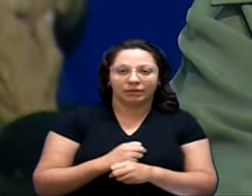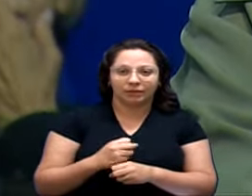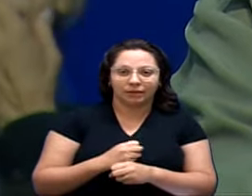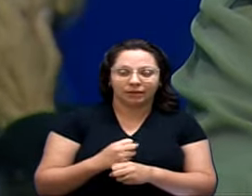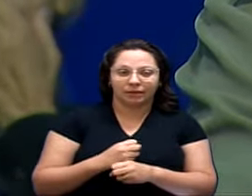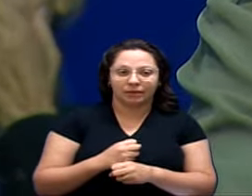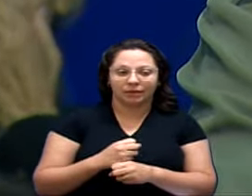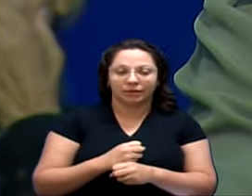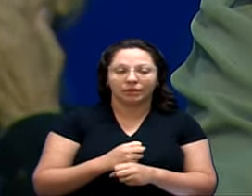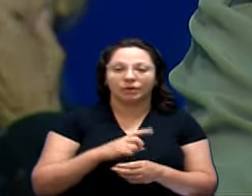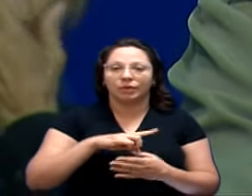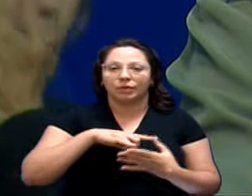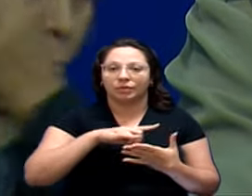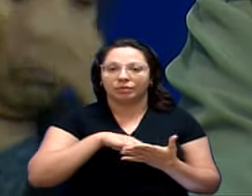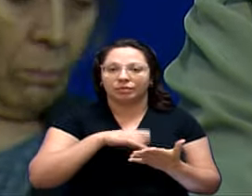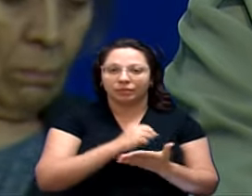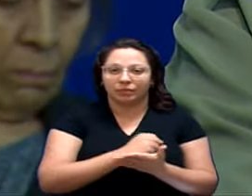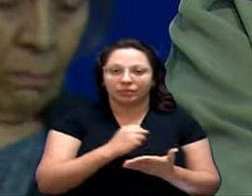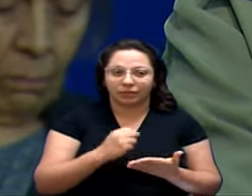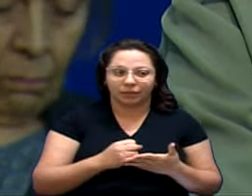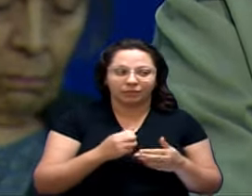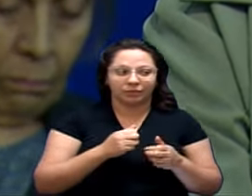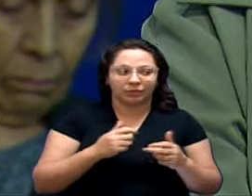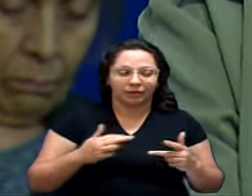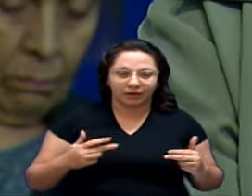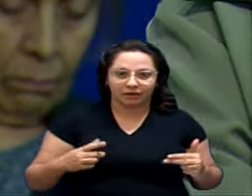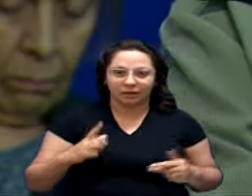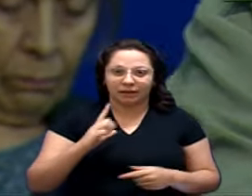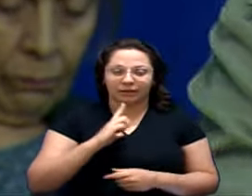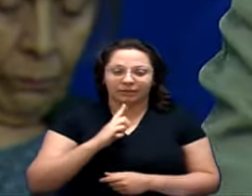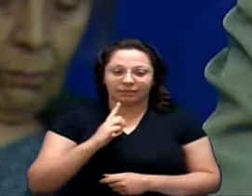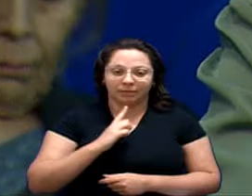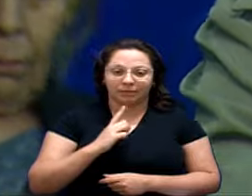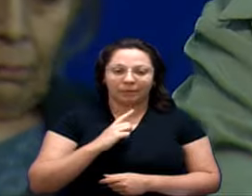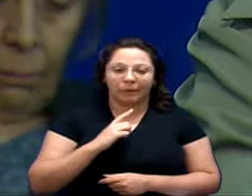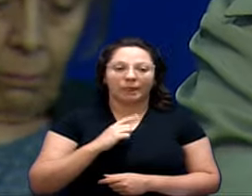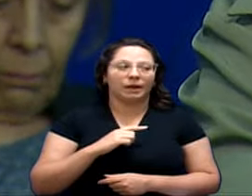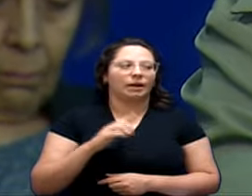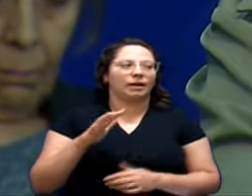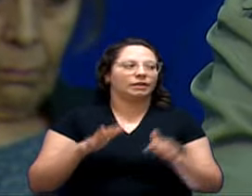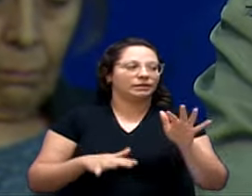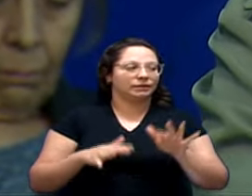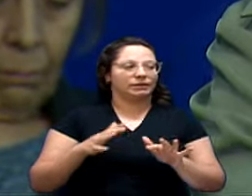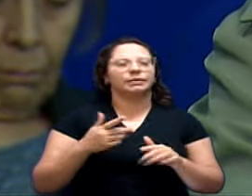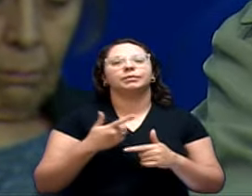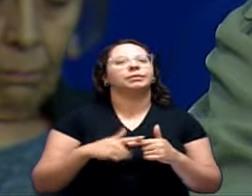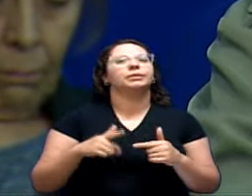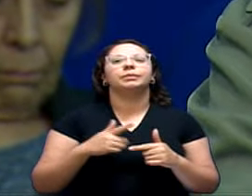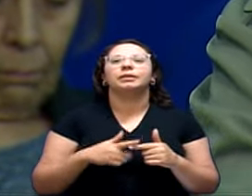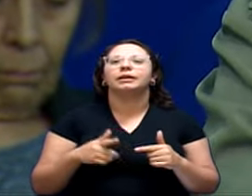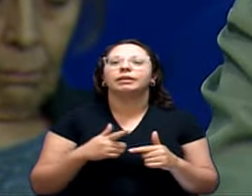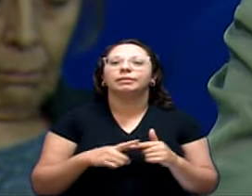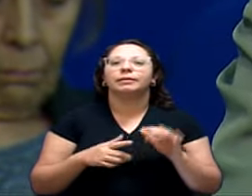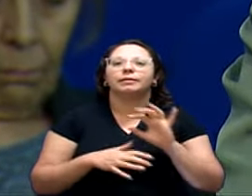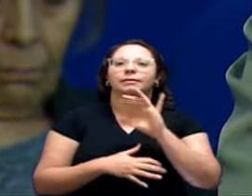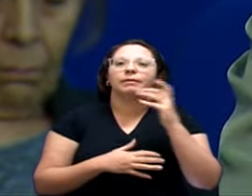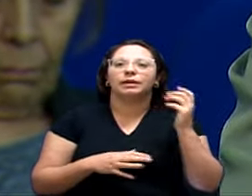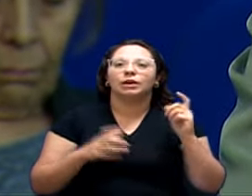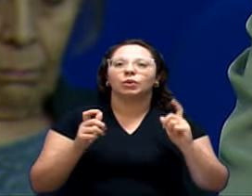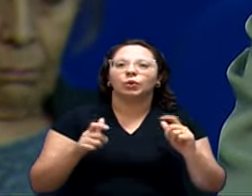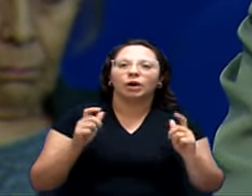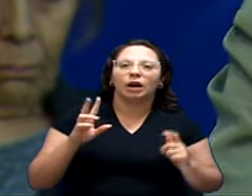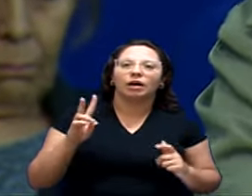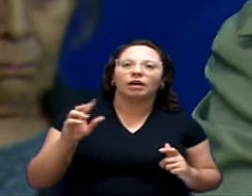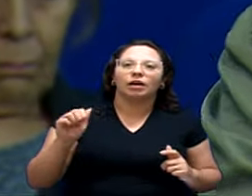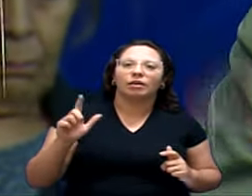fundiária né inclusive numas interfaces que tem problemas grandes eh problemas ambientais ali no Vale do Ribeira